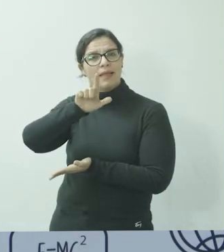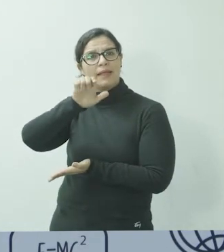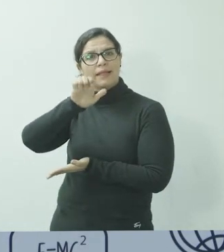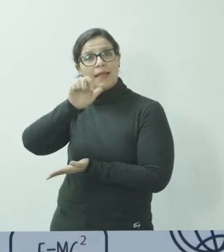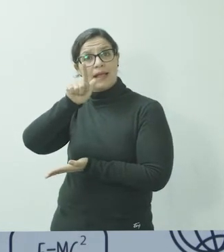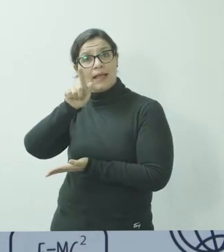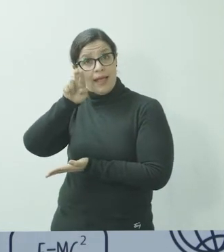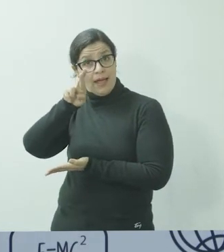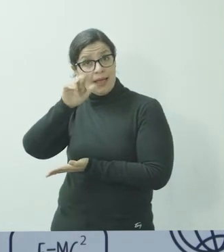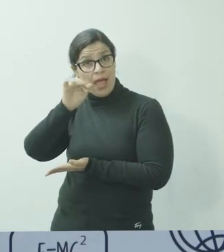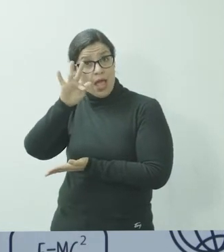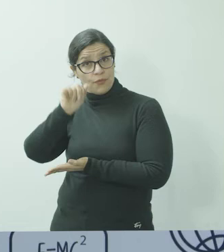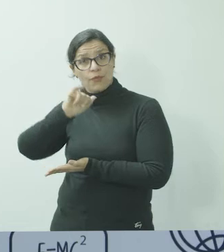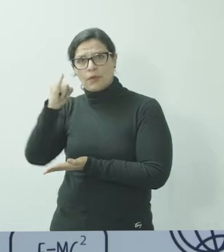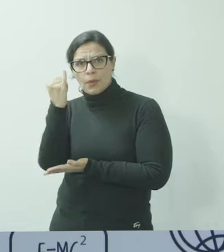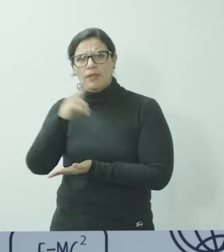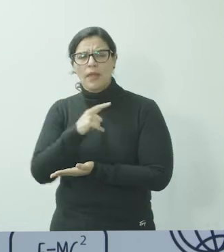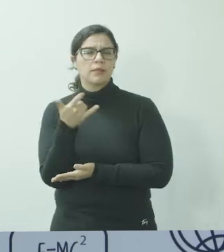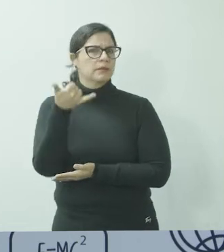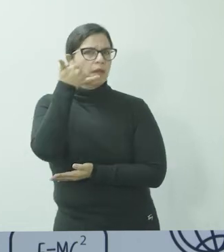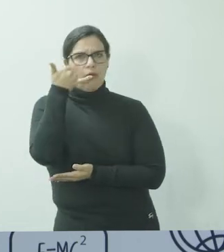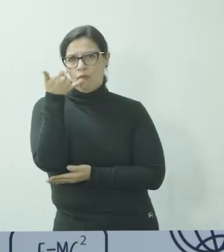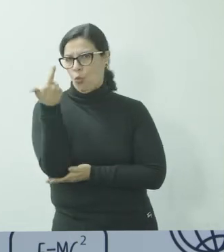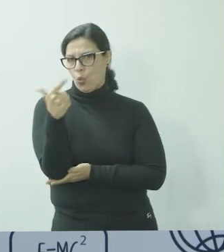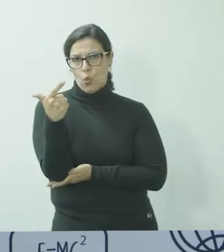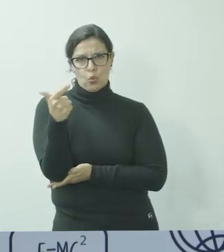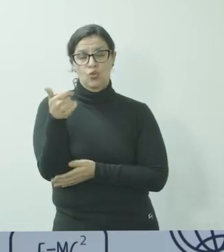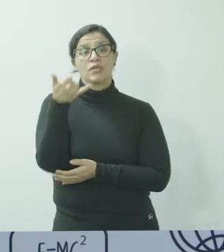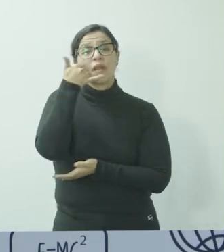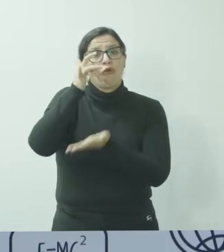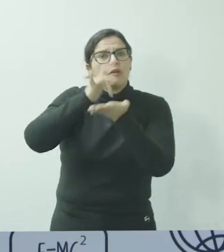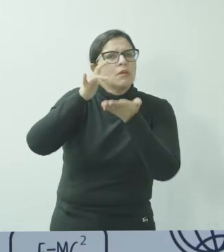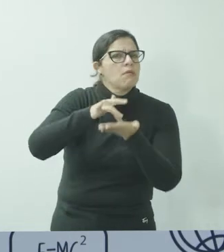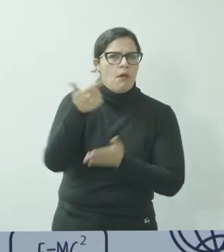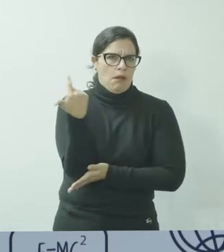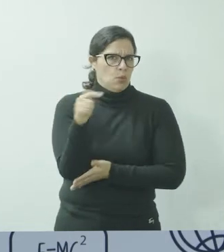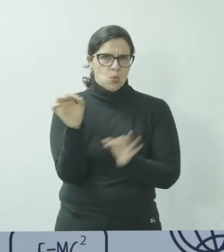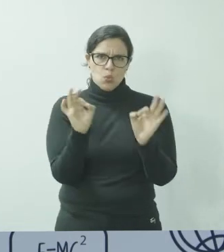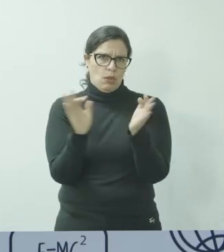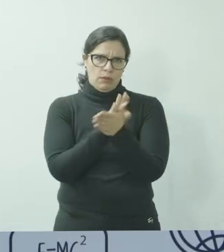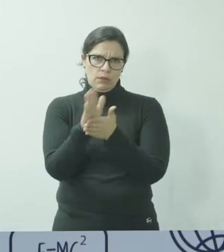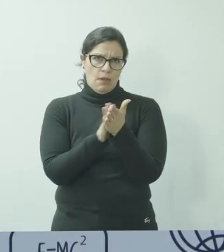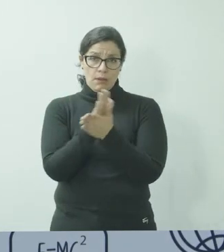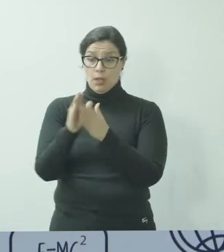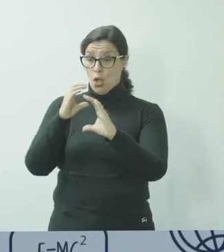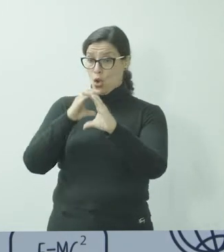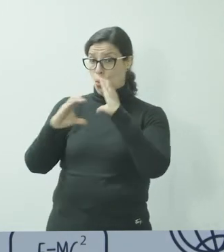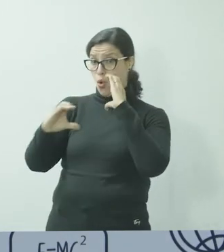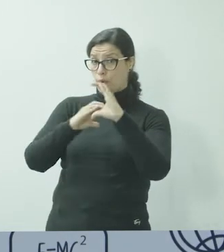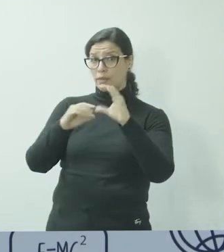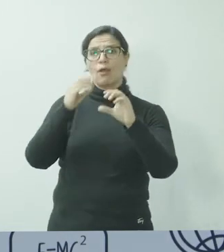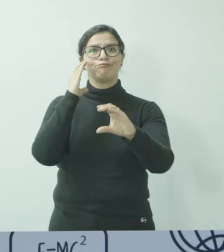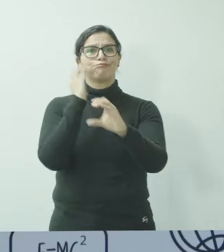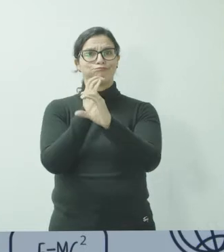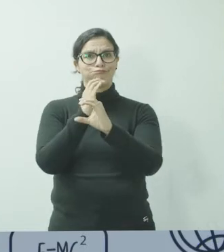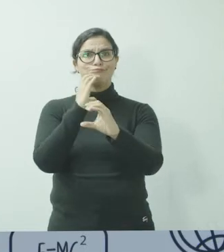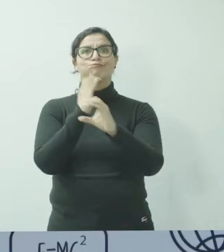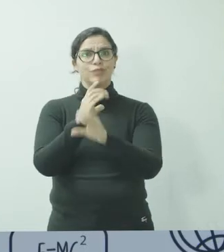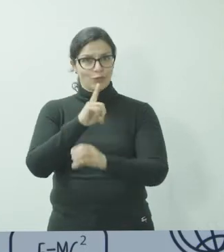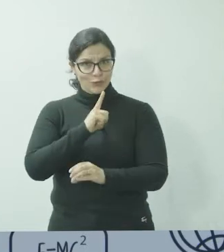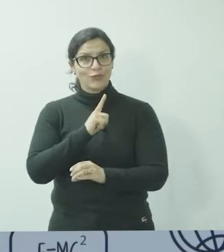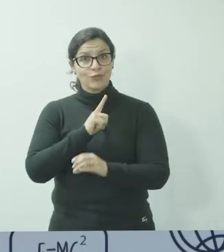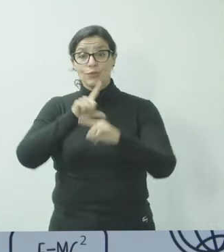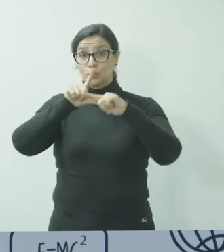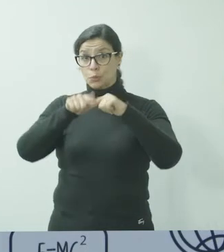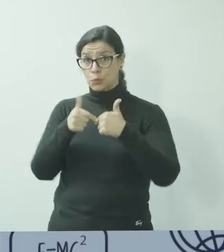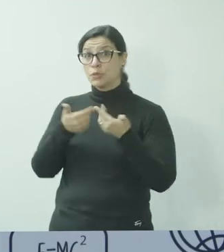período não existiam celulares telefones né a comunicação ela era bem limitada então por